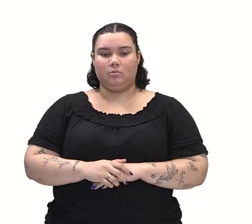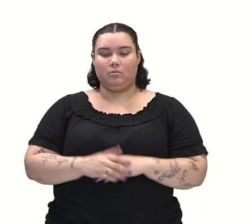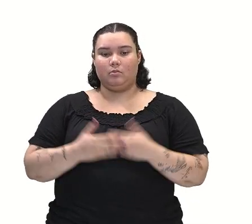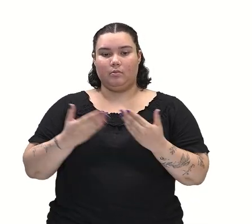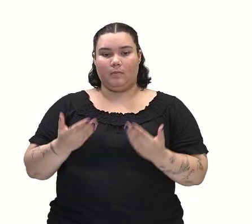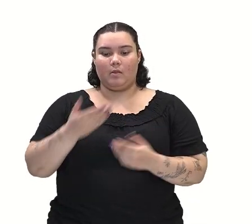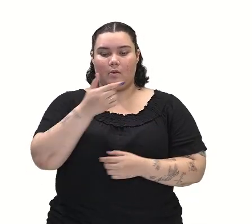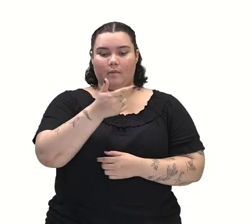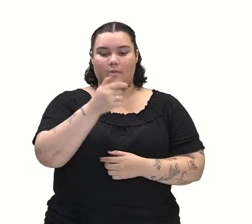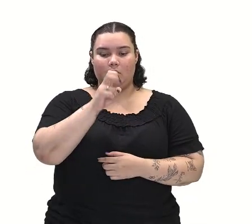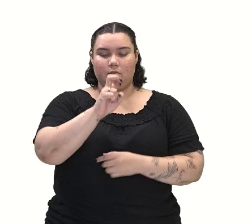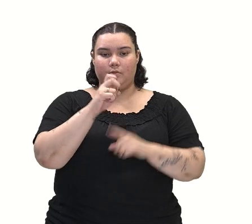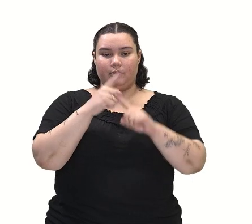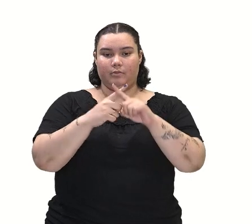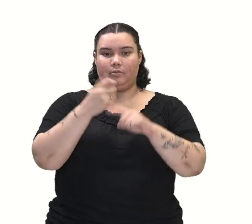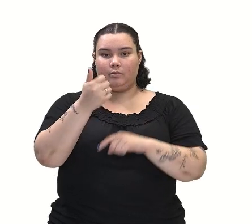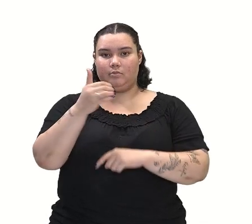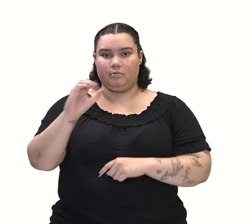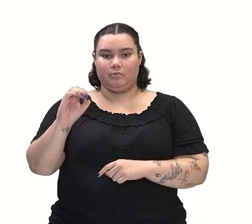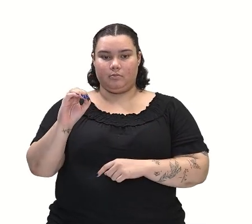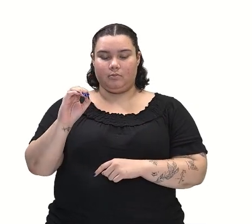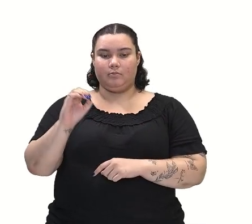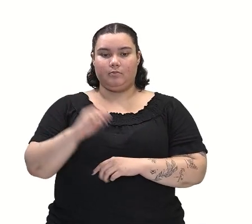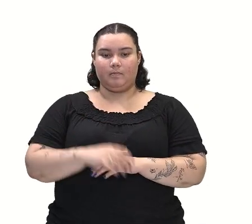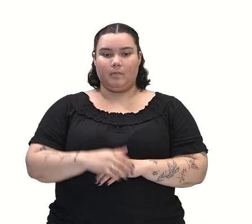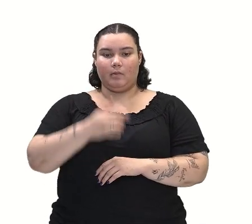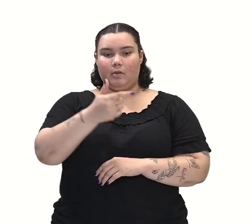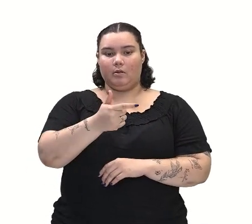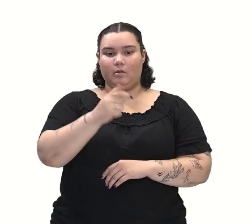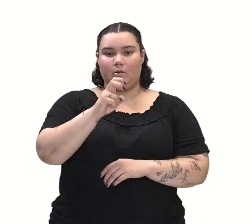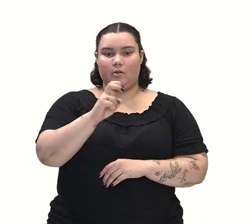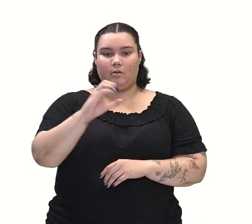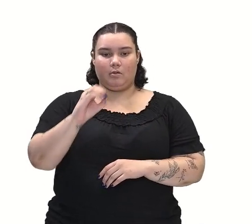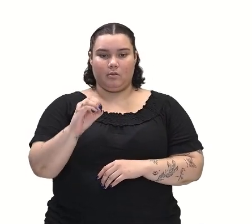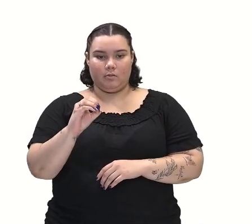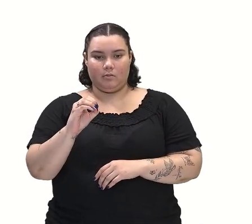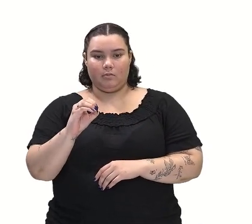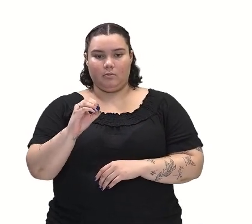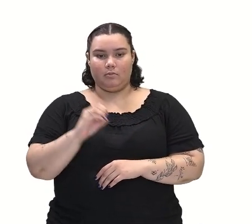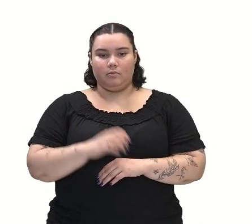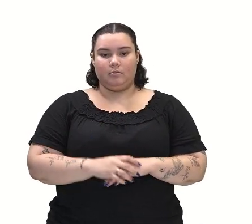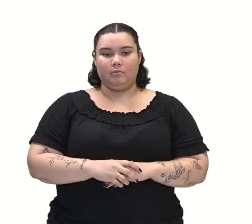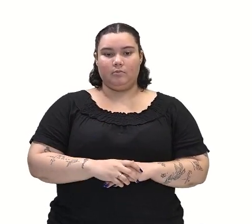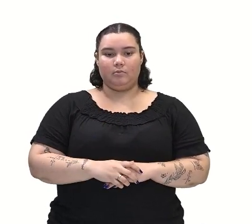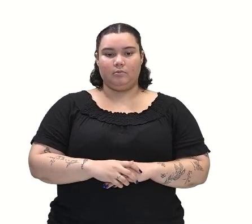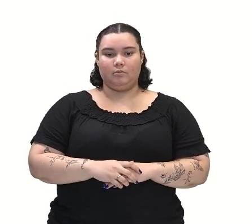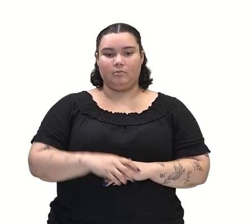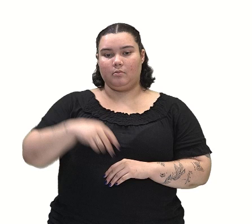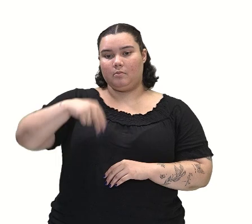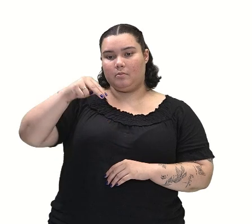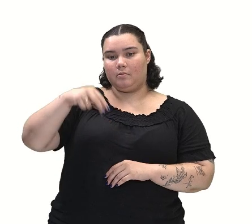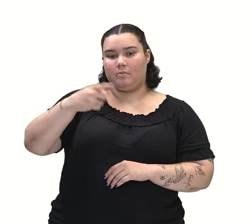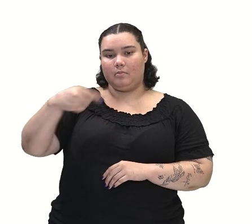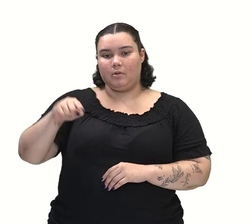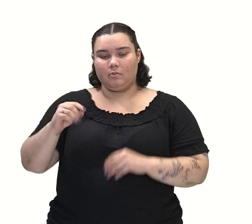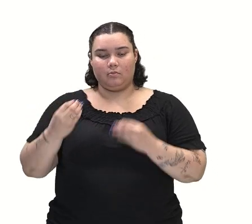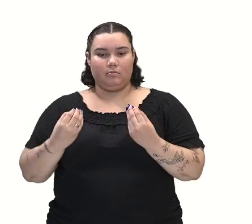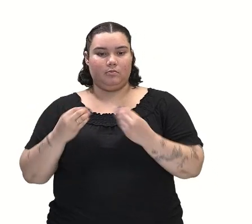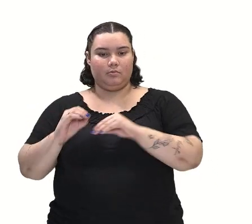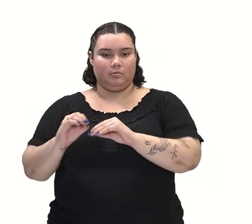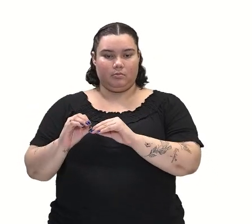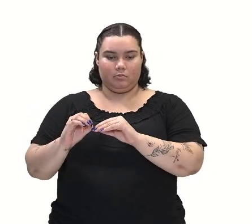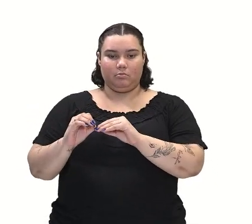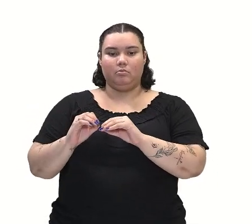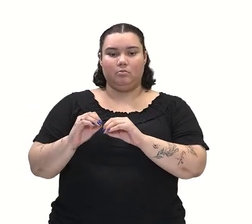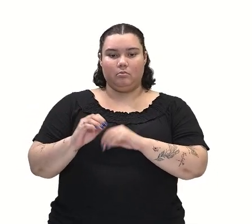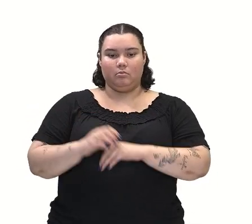aqui 25 vezes 10, eu vou ter 250, né? E o π, eu coloco ele